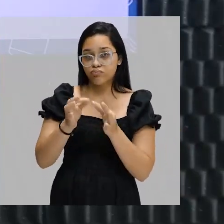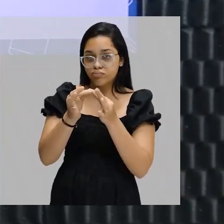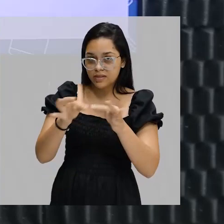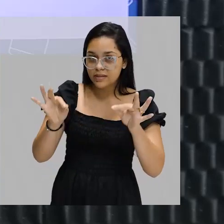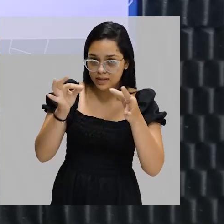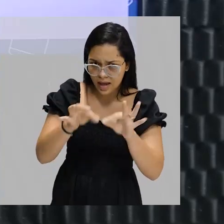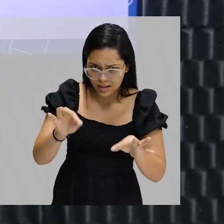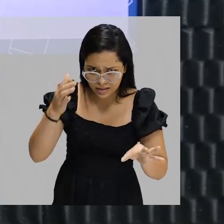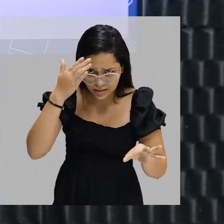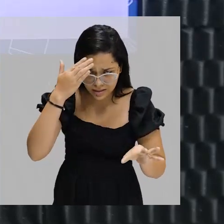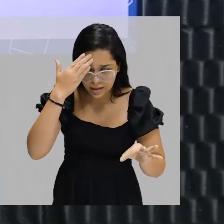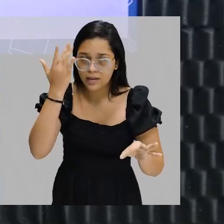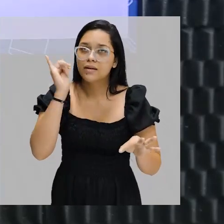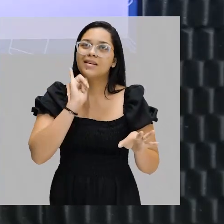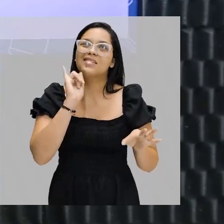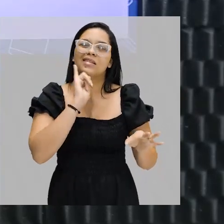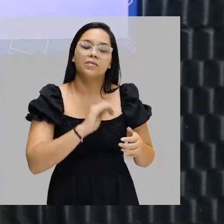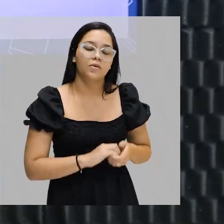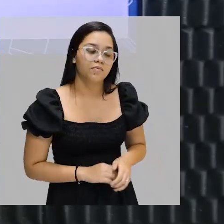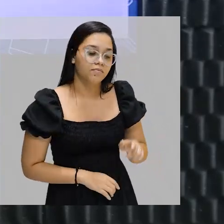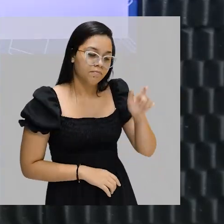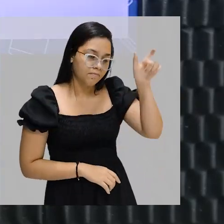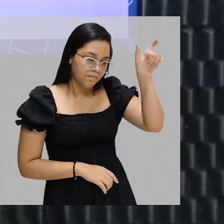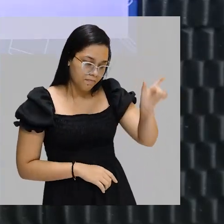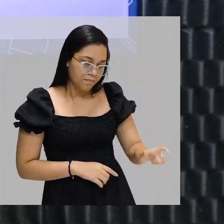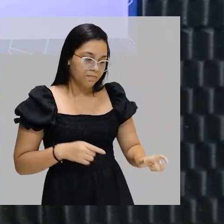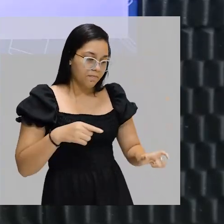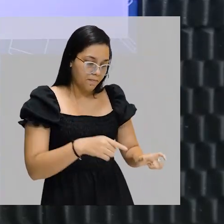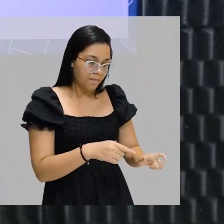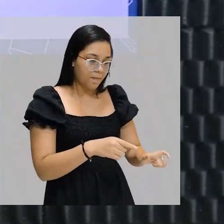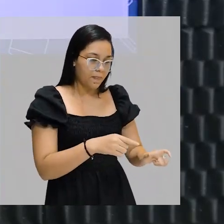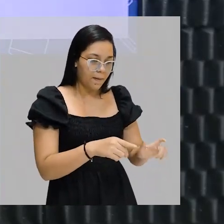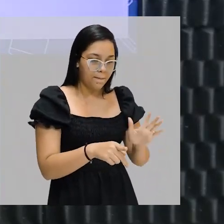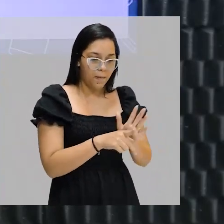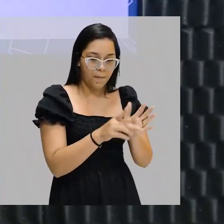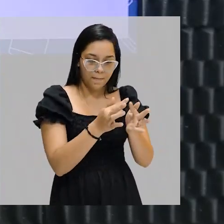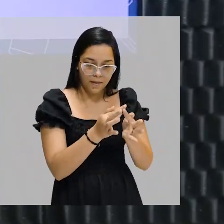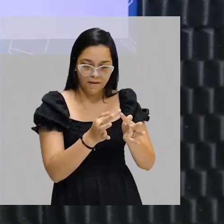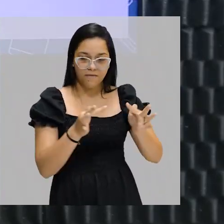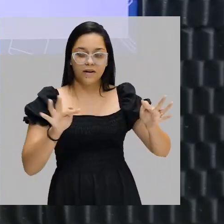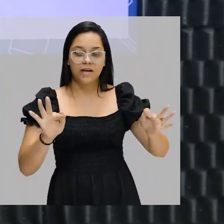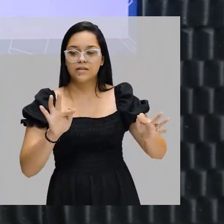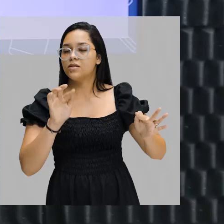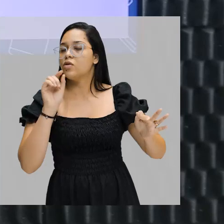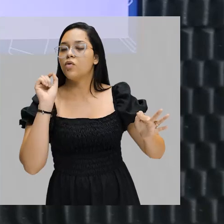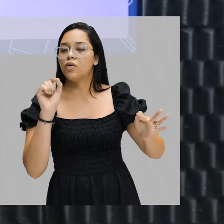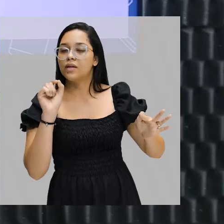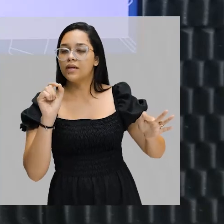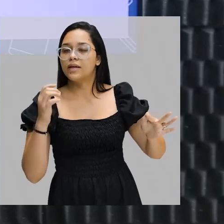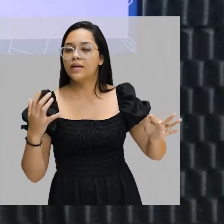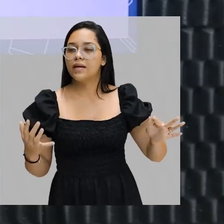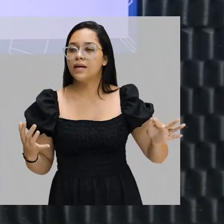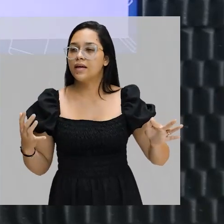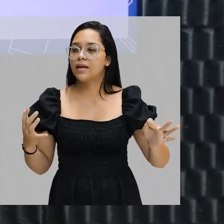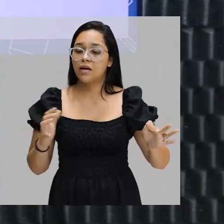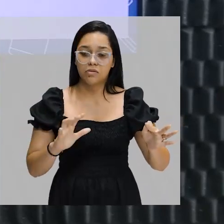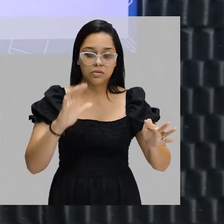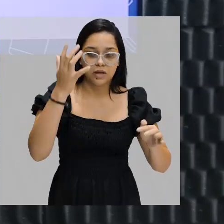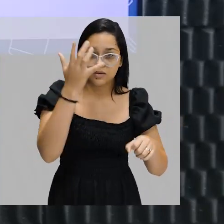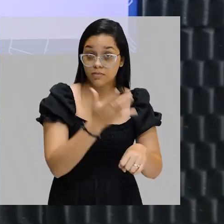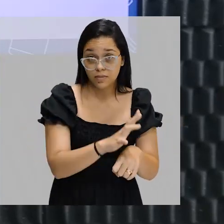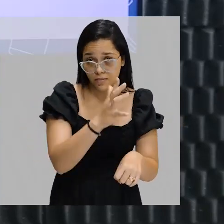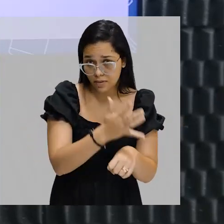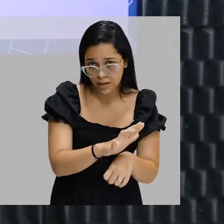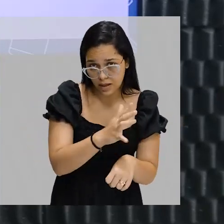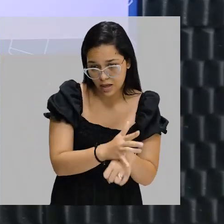entendeu então por exemplo eu tenho o sujeito sujeito é o termo da oração que é realiza uma ação